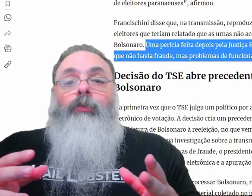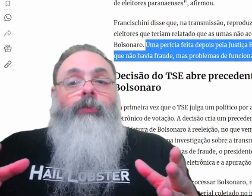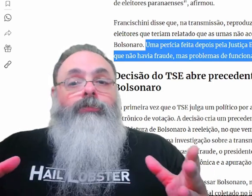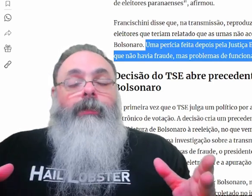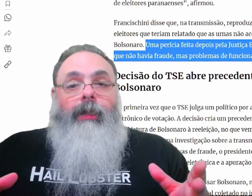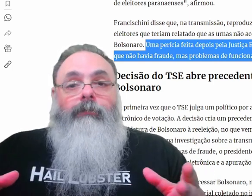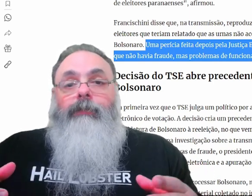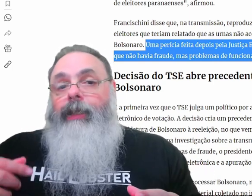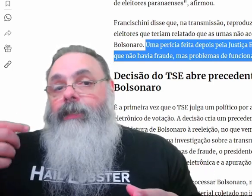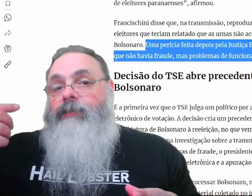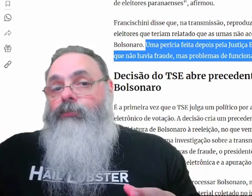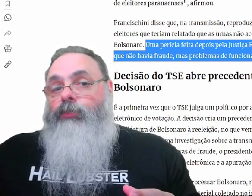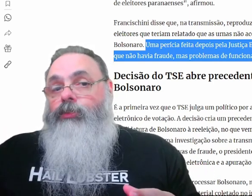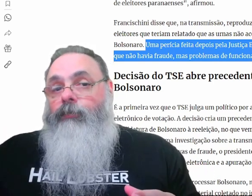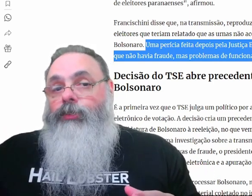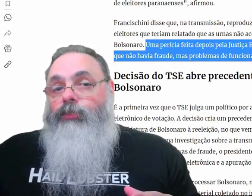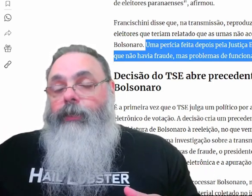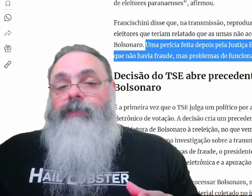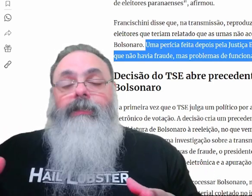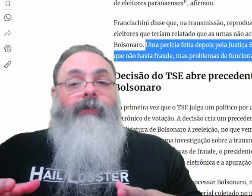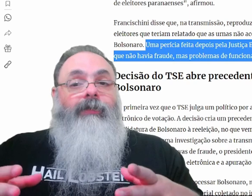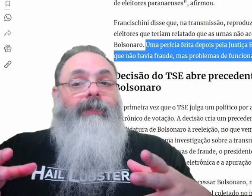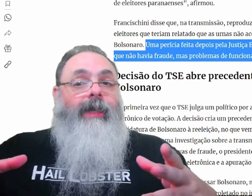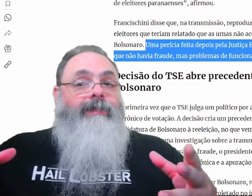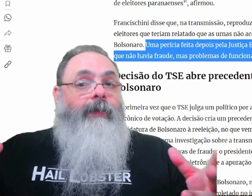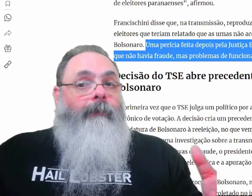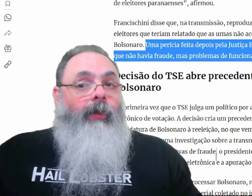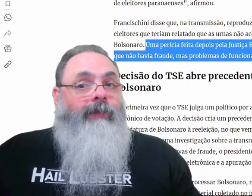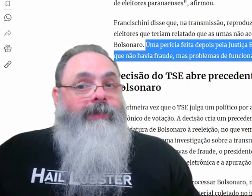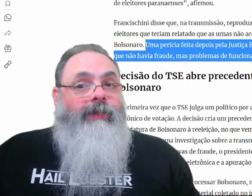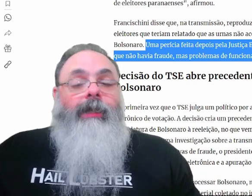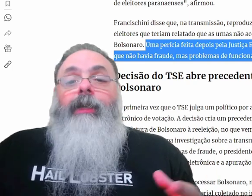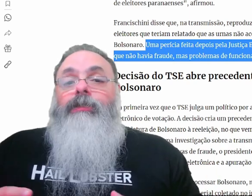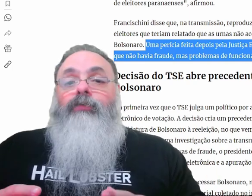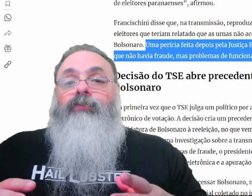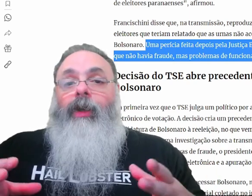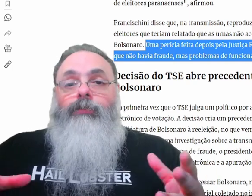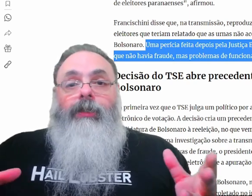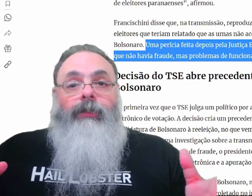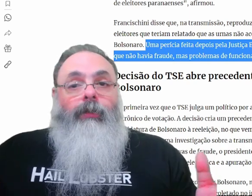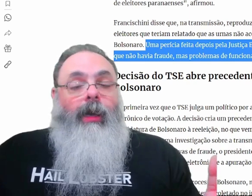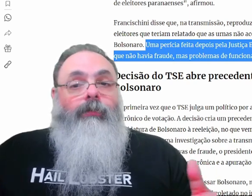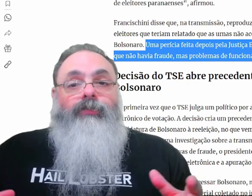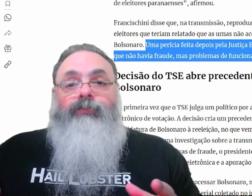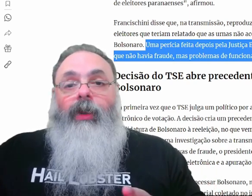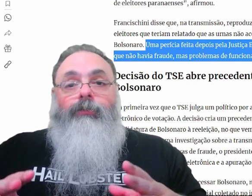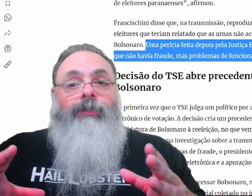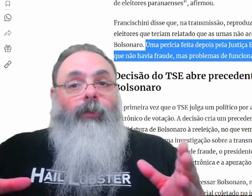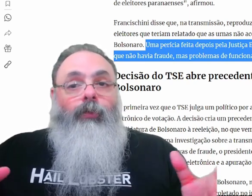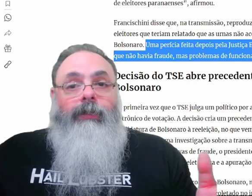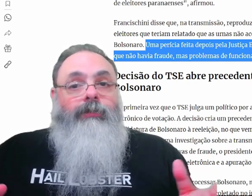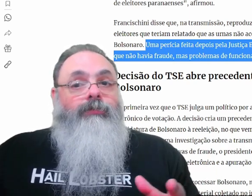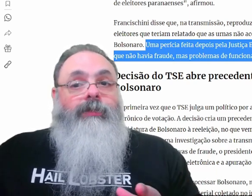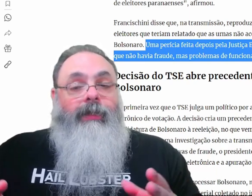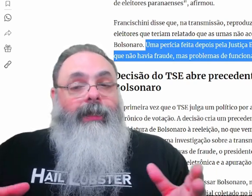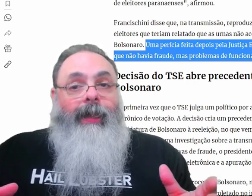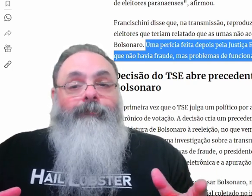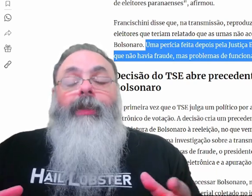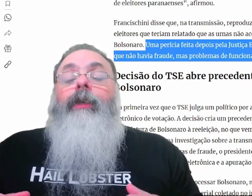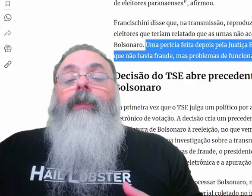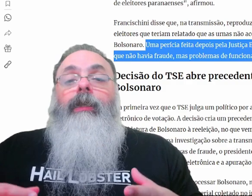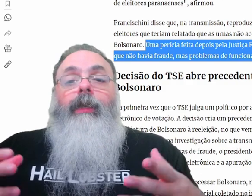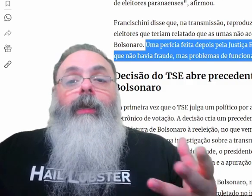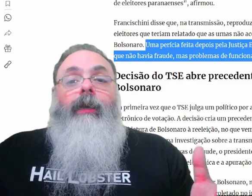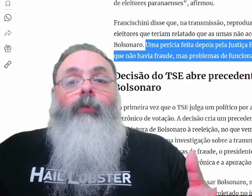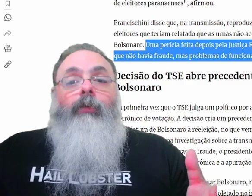e o bolsonaro na eleição de 2022 levantar essa hipótese de fraude Eleitoral de fraude na rua não